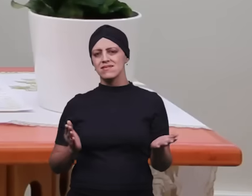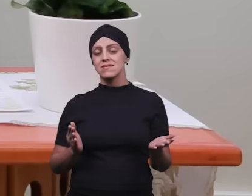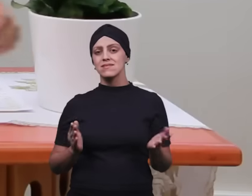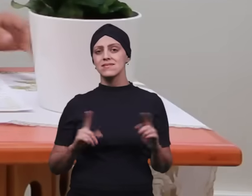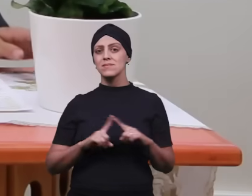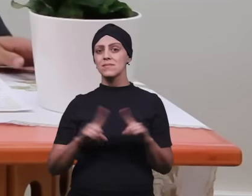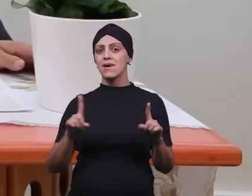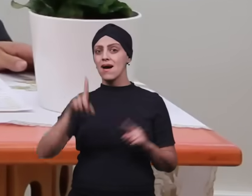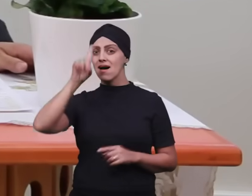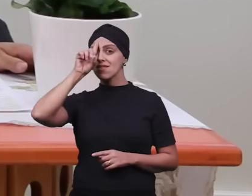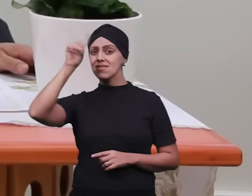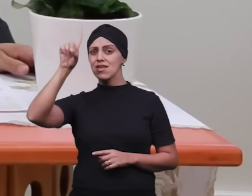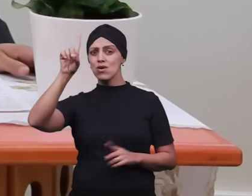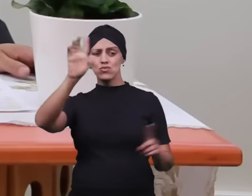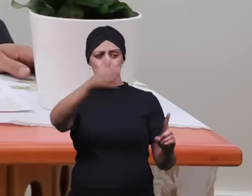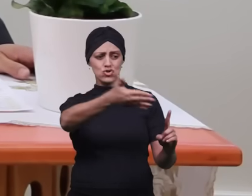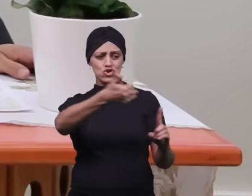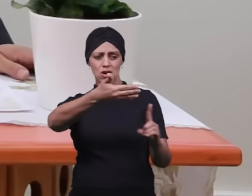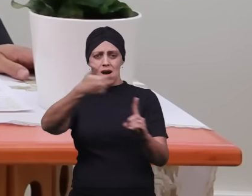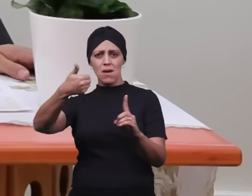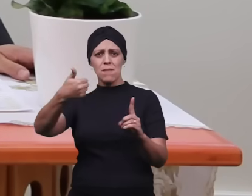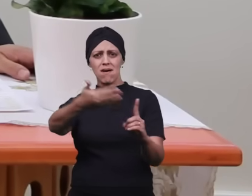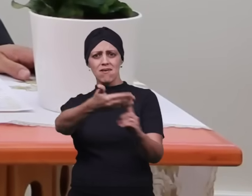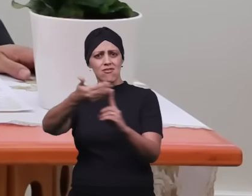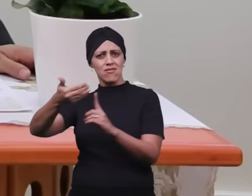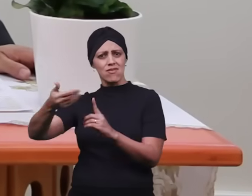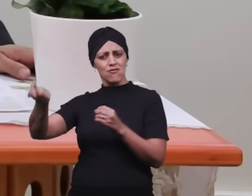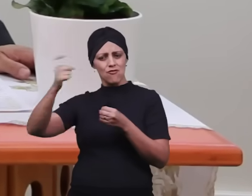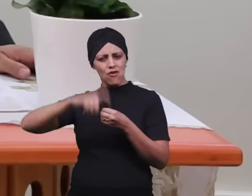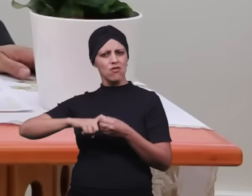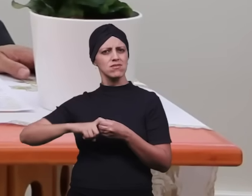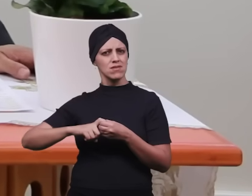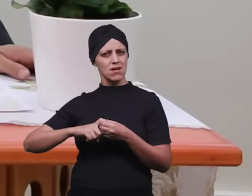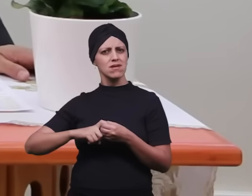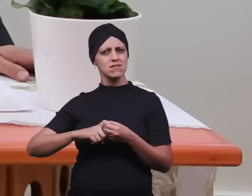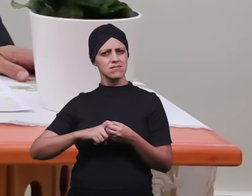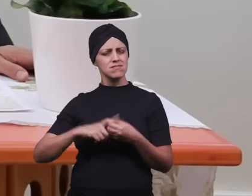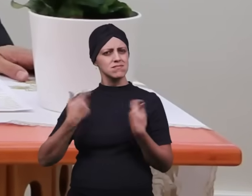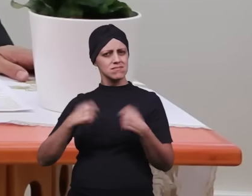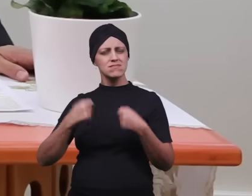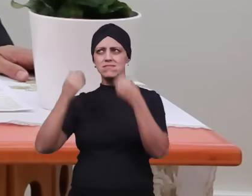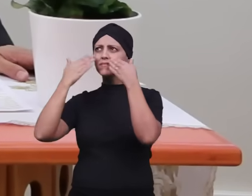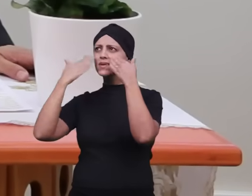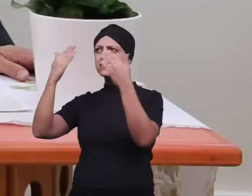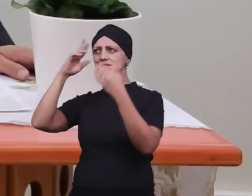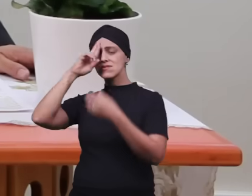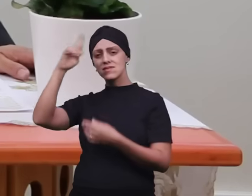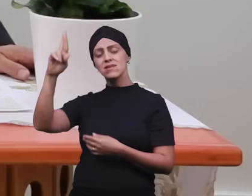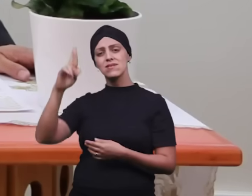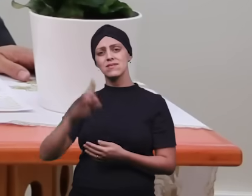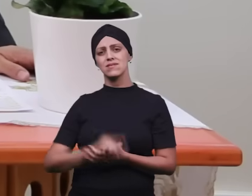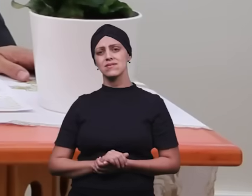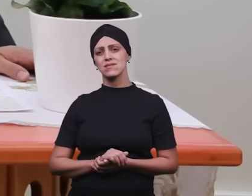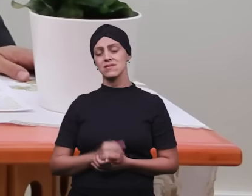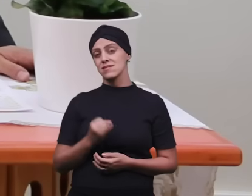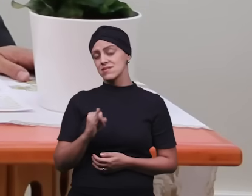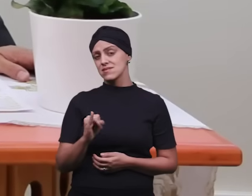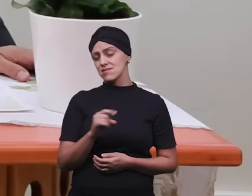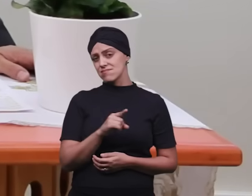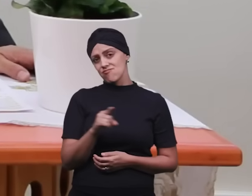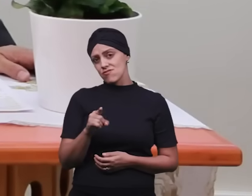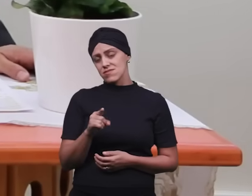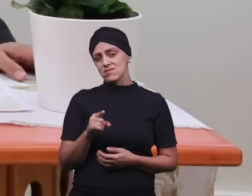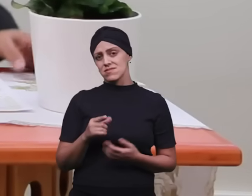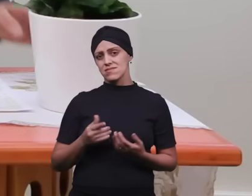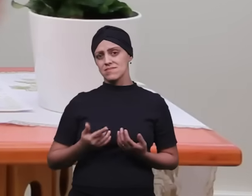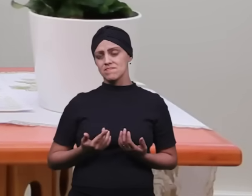Mas Deus, ele nos dá a oportunidade de voltarmos para ele. Talvez você, que não